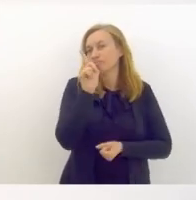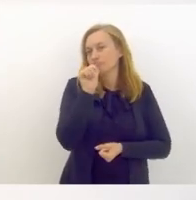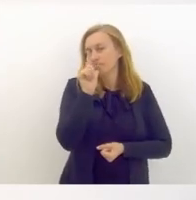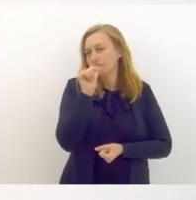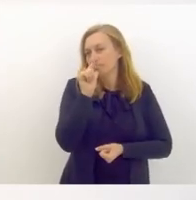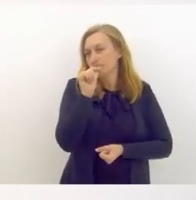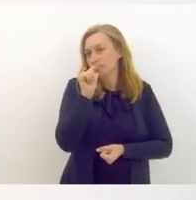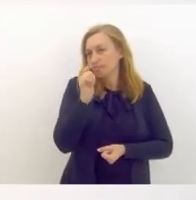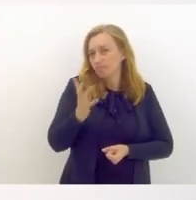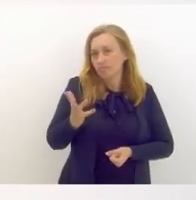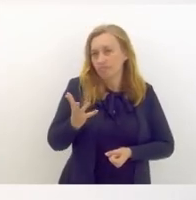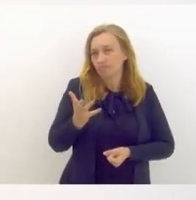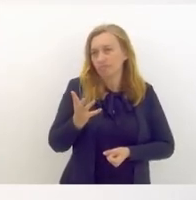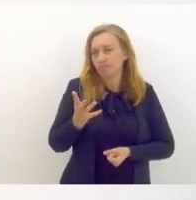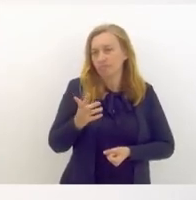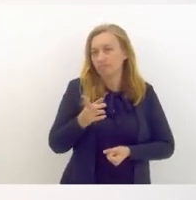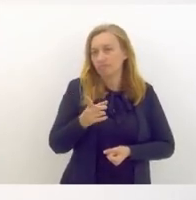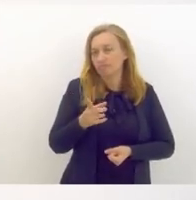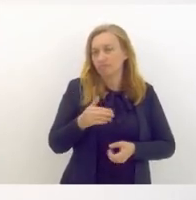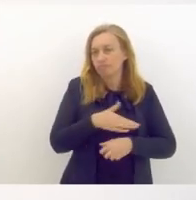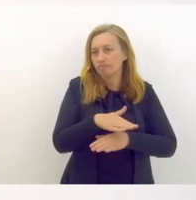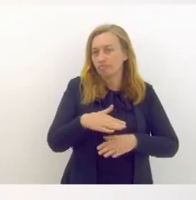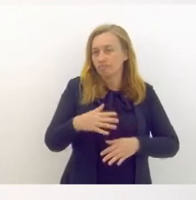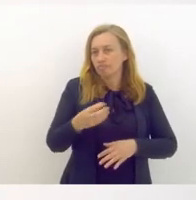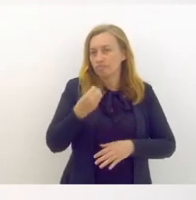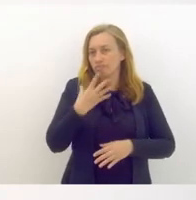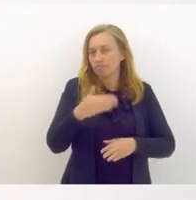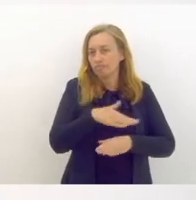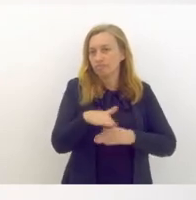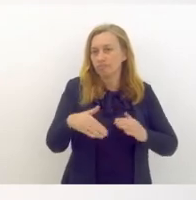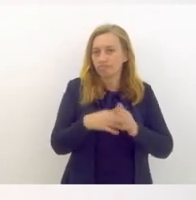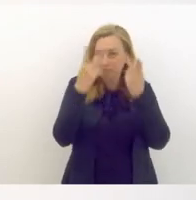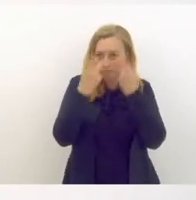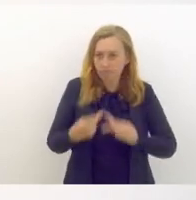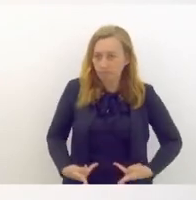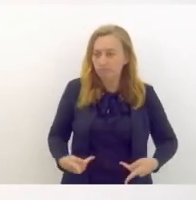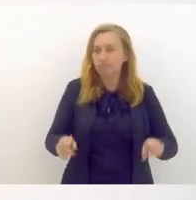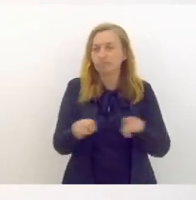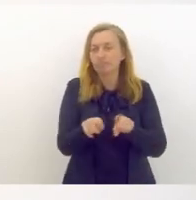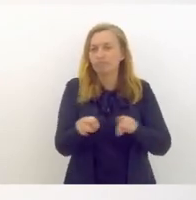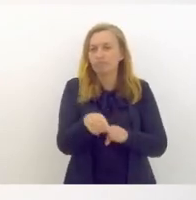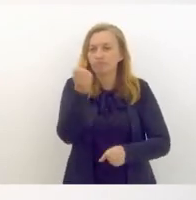bem primordial para o ser humano e para as indústrias. Então,